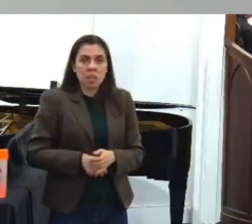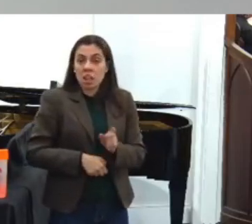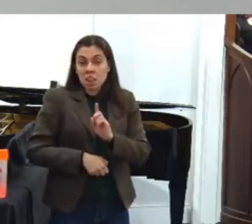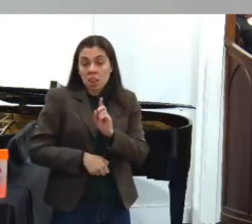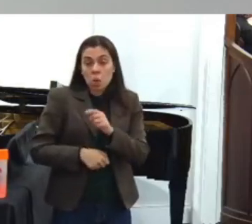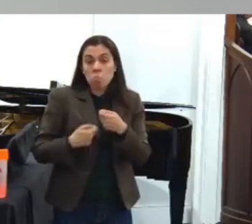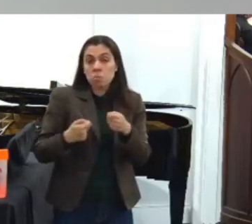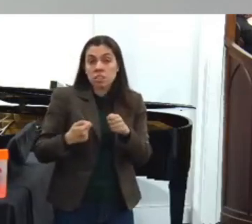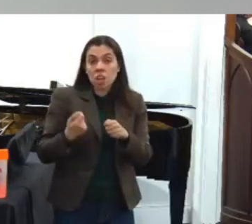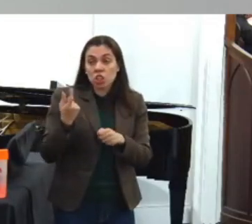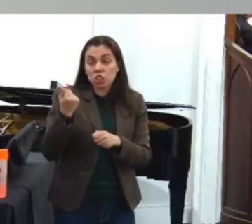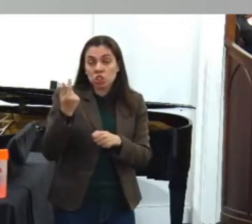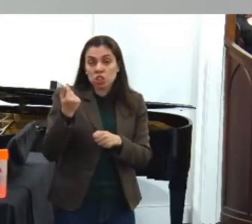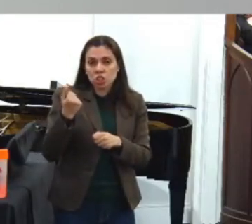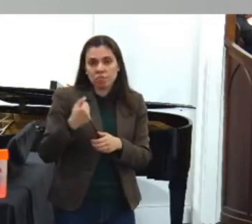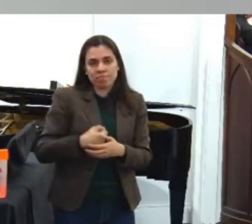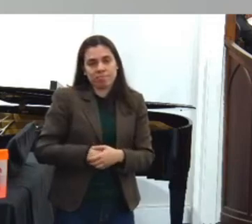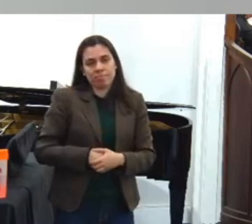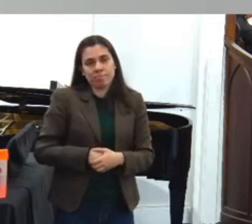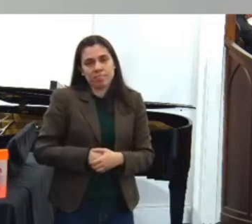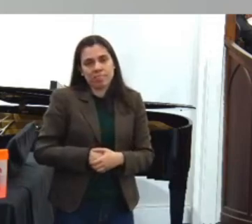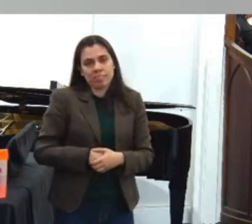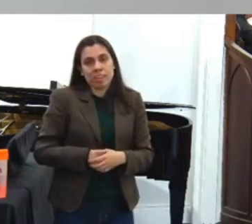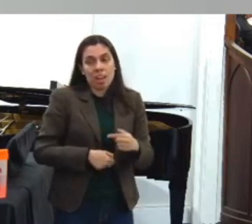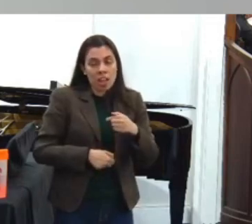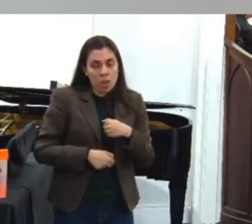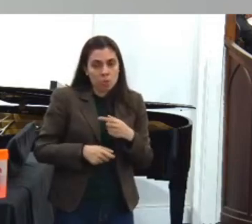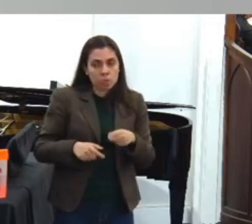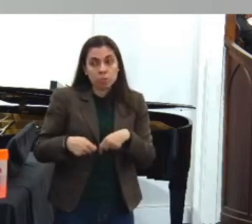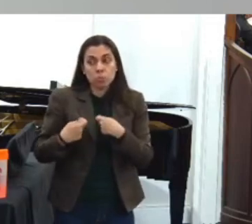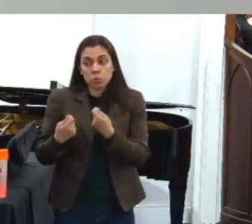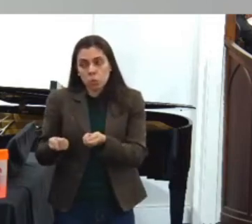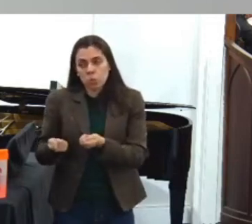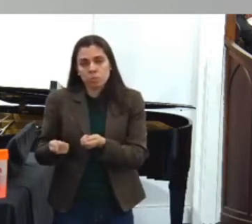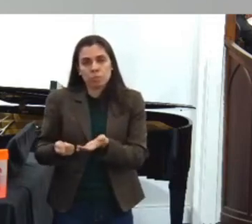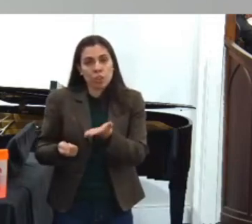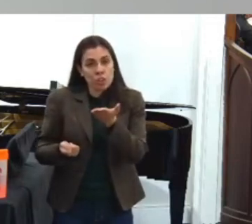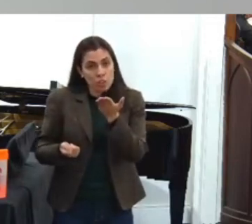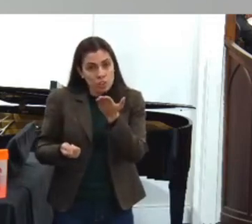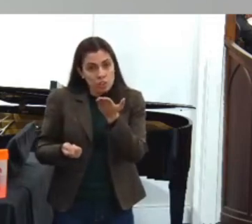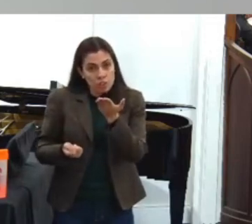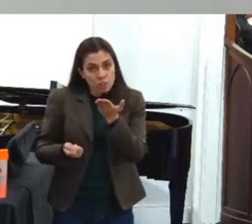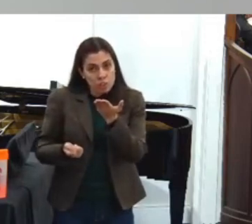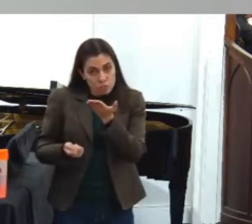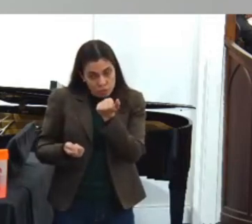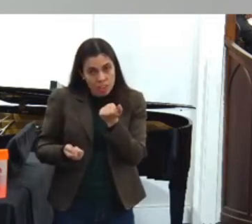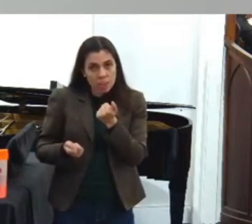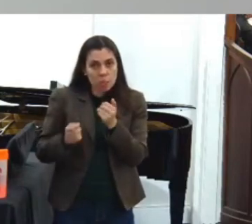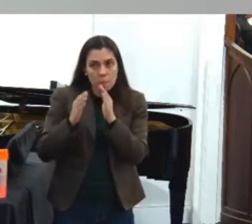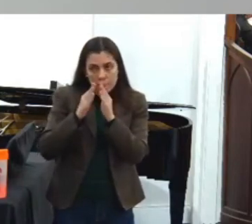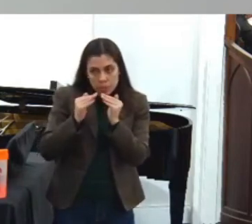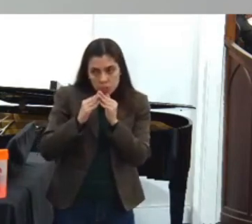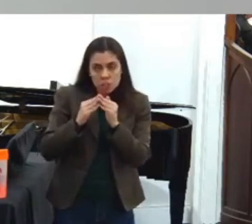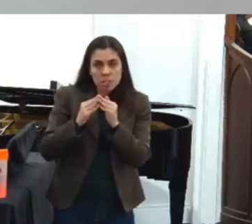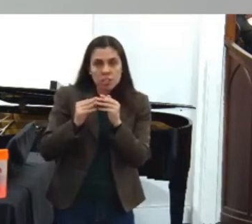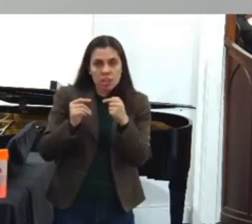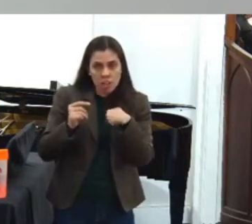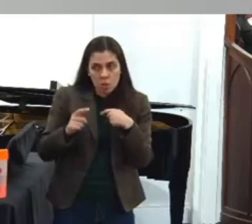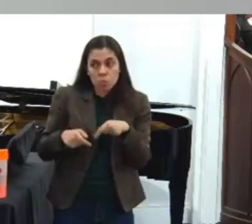dinheiro. Somente assim a pobreza espiritual, a nudez da sua culpa e a cegueira espiritual